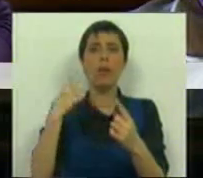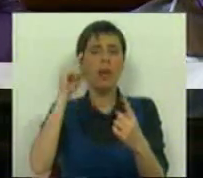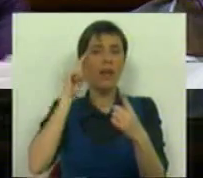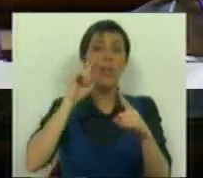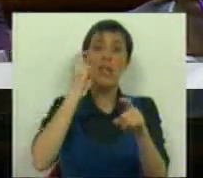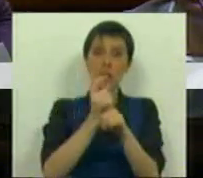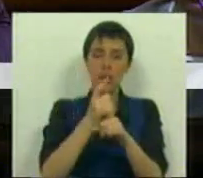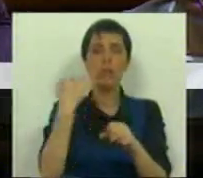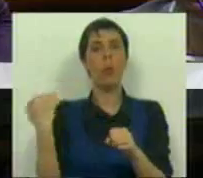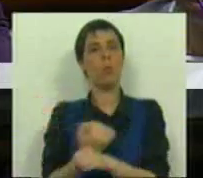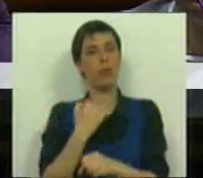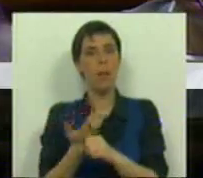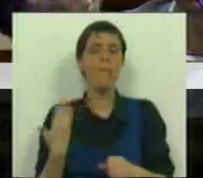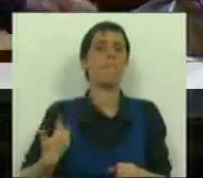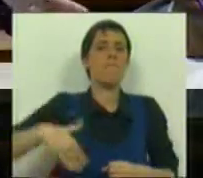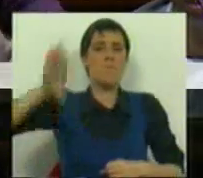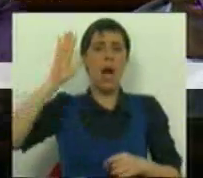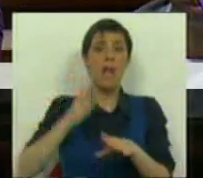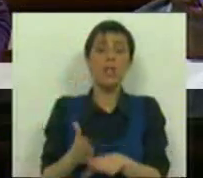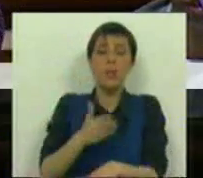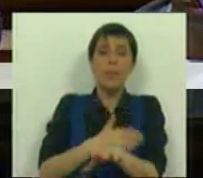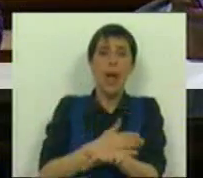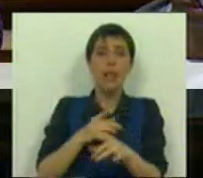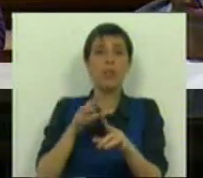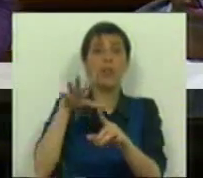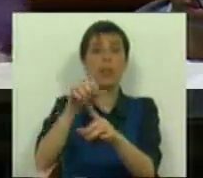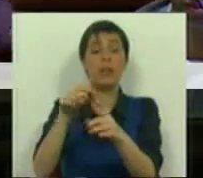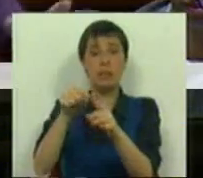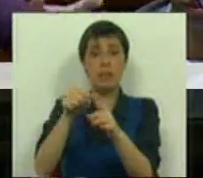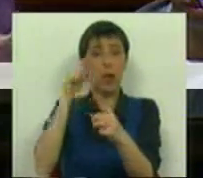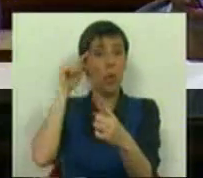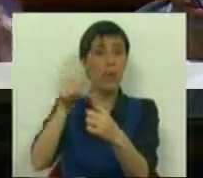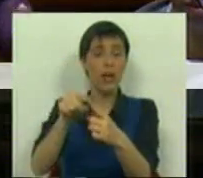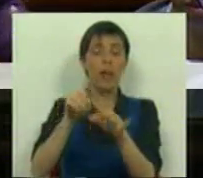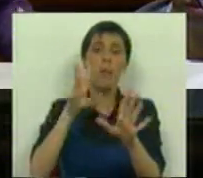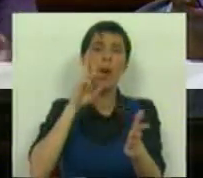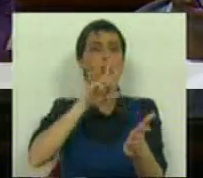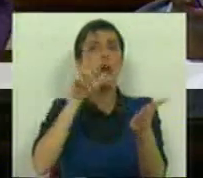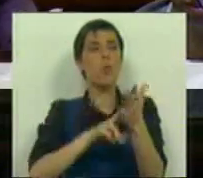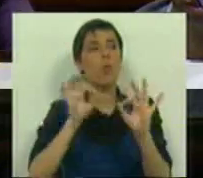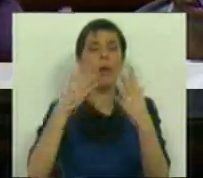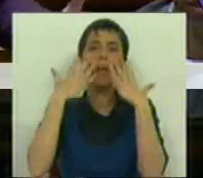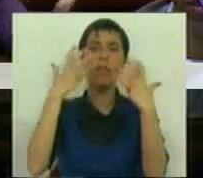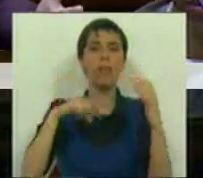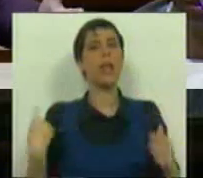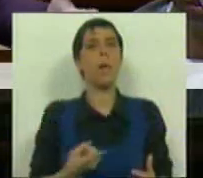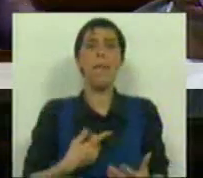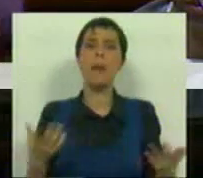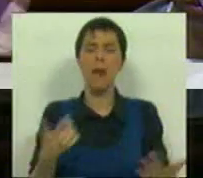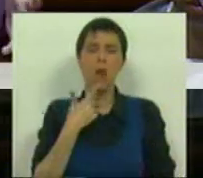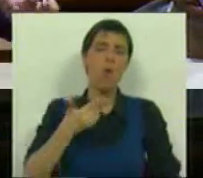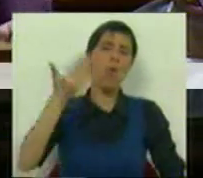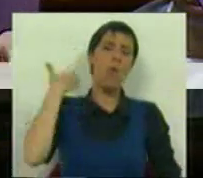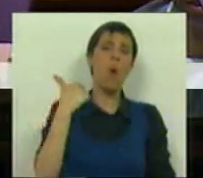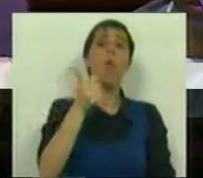prevenção e exige um trabalho muito mais amplo antes de lá chegarmos, mas reconhecermos aquelas que são evidências para nós há muito